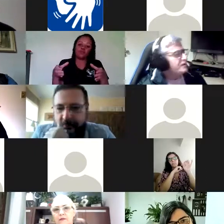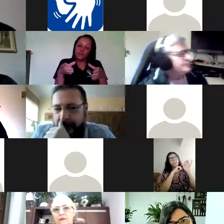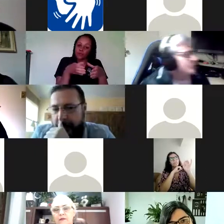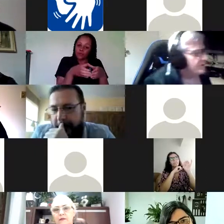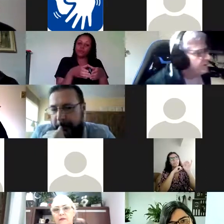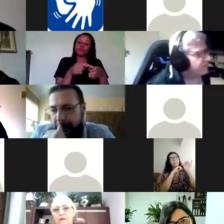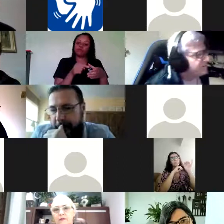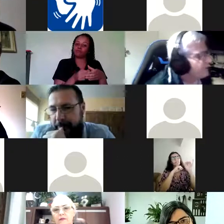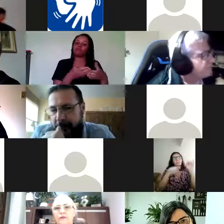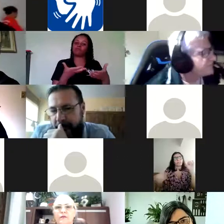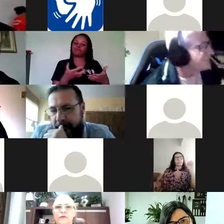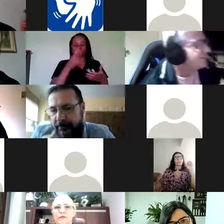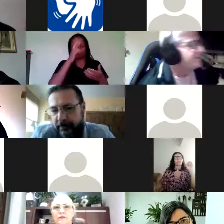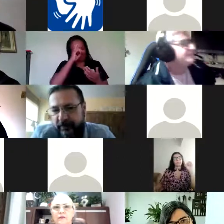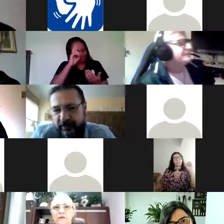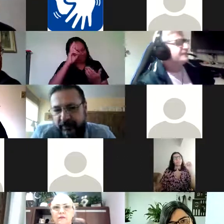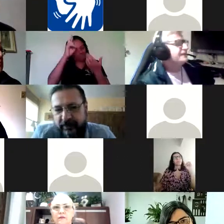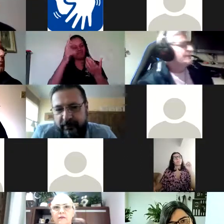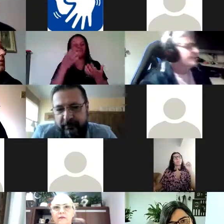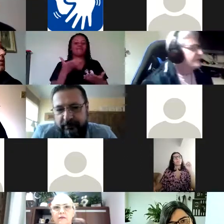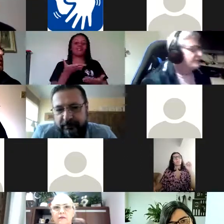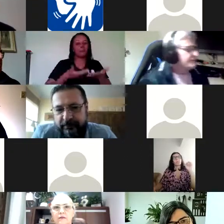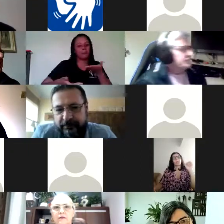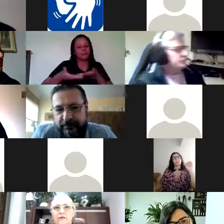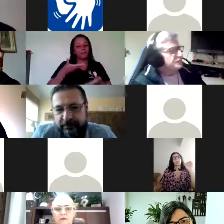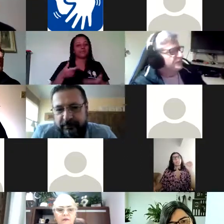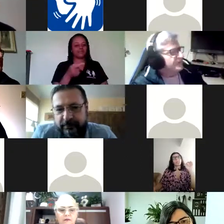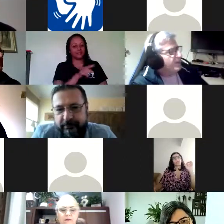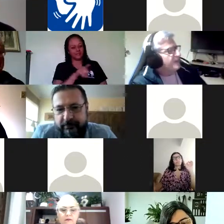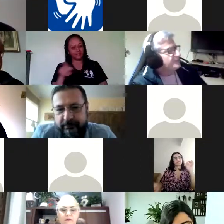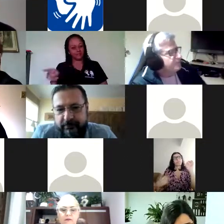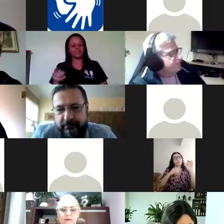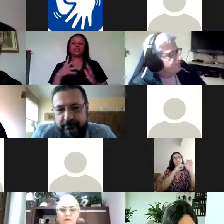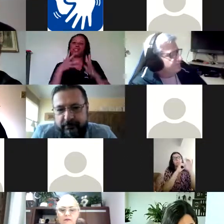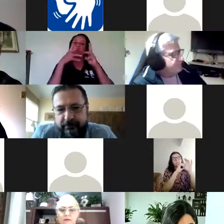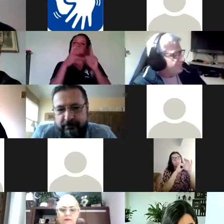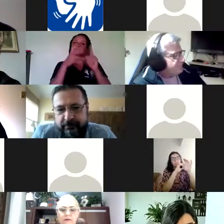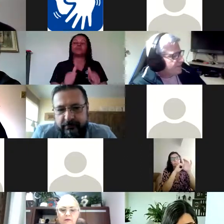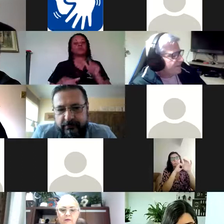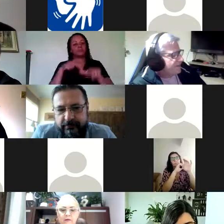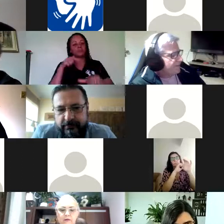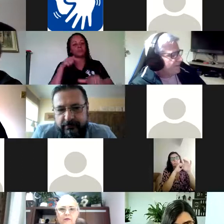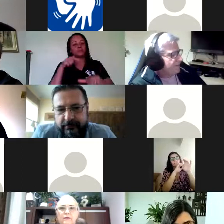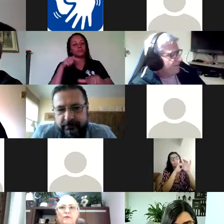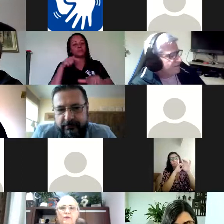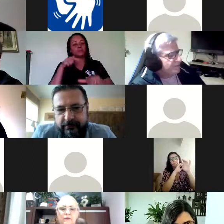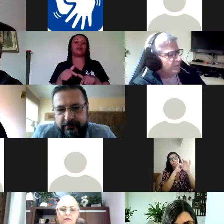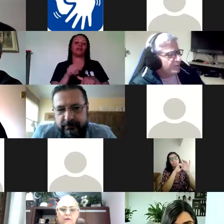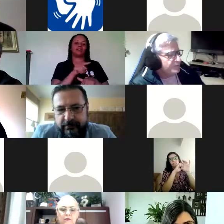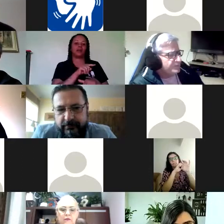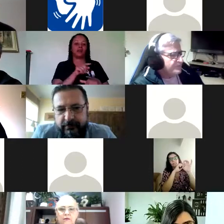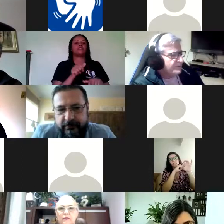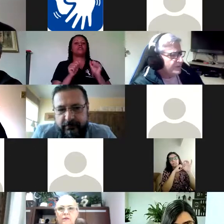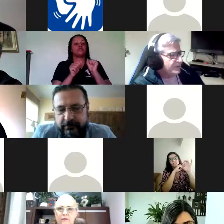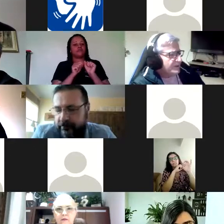uma honra participar com vocês, né? De todos os trabalhos que a ação vem